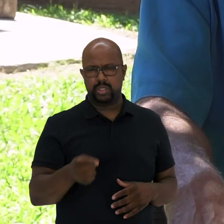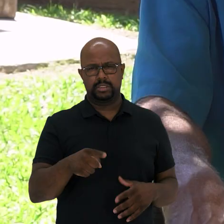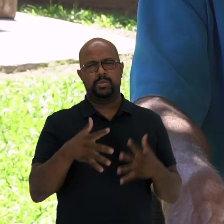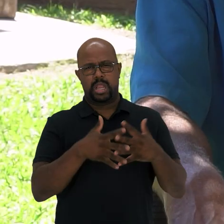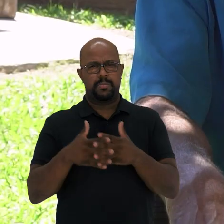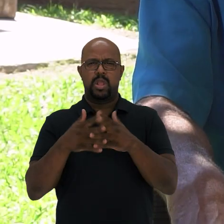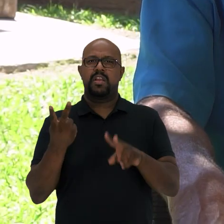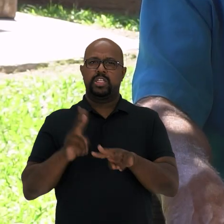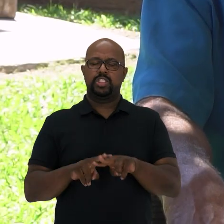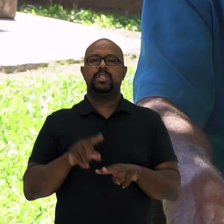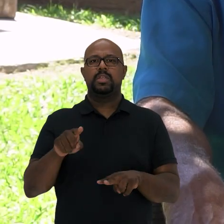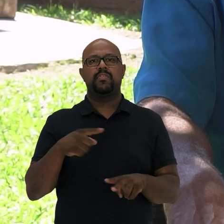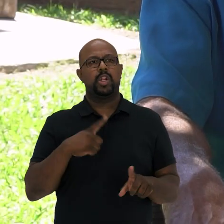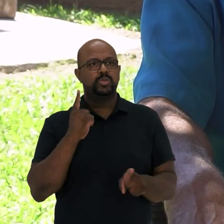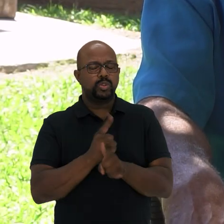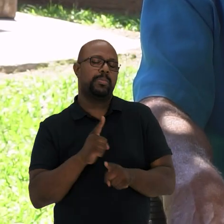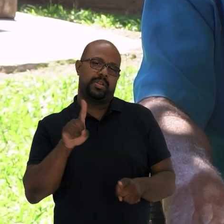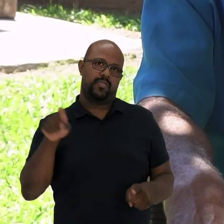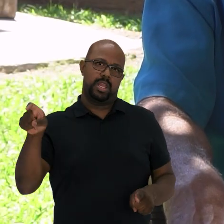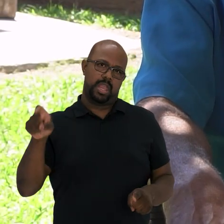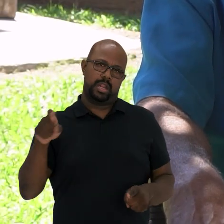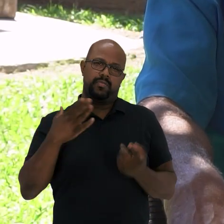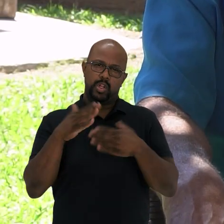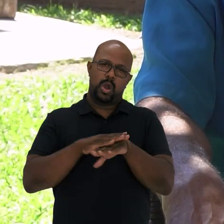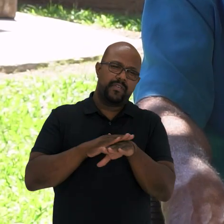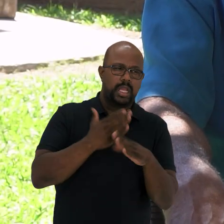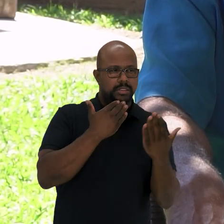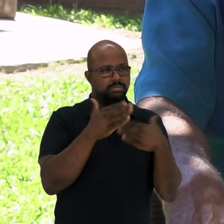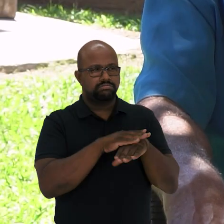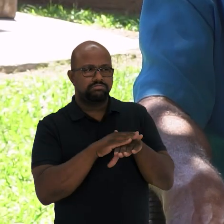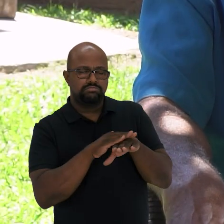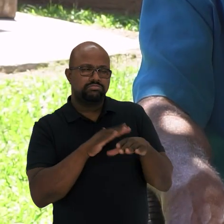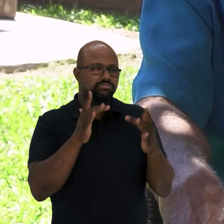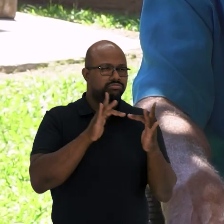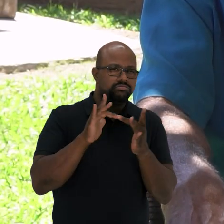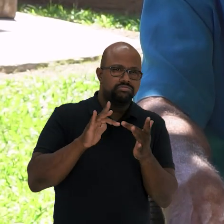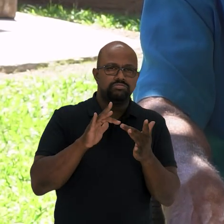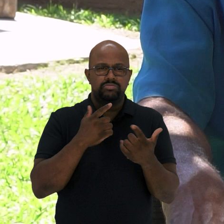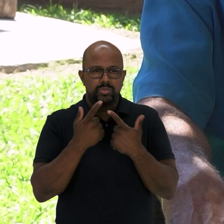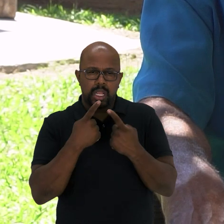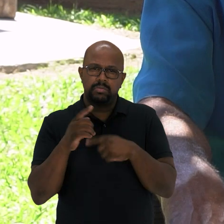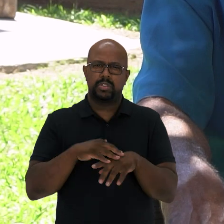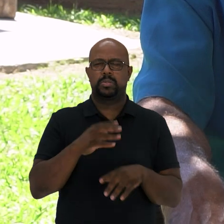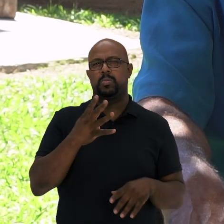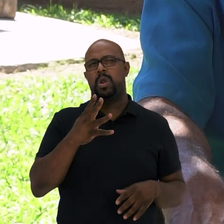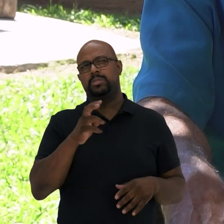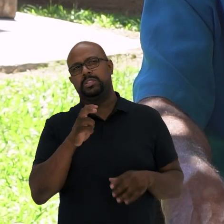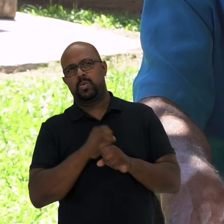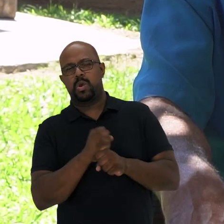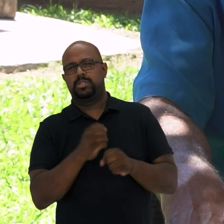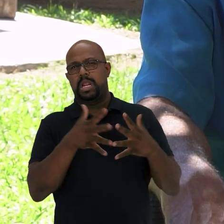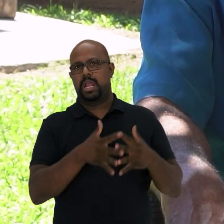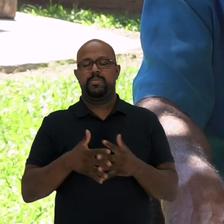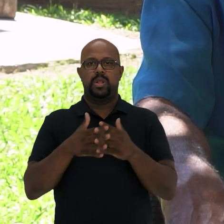Após isso, meu caminhão estava detido e eu descobri que foi ele, né? Através de conversas, que eu era muito conhecido na cidade, já fazia uns 4, 5 anos que eu